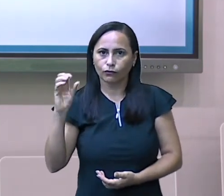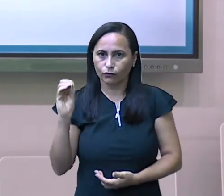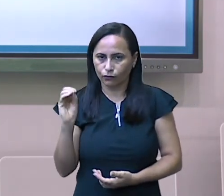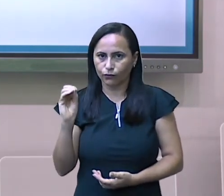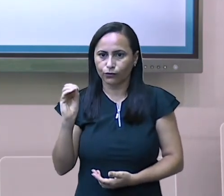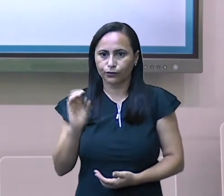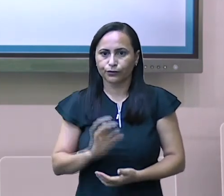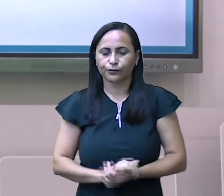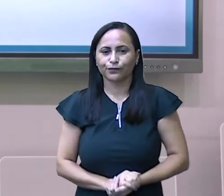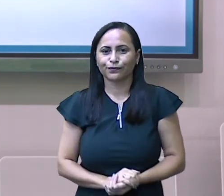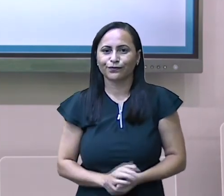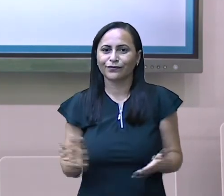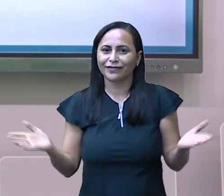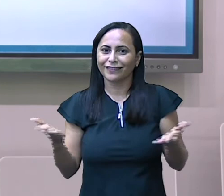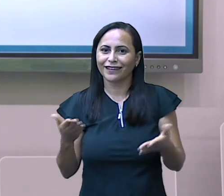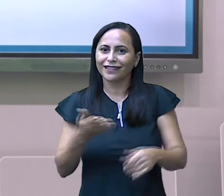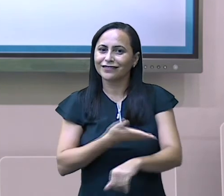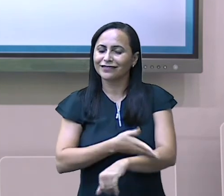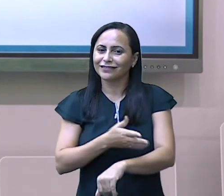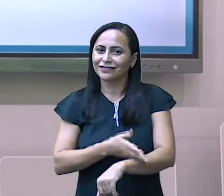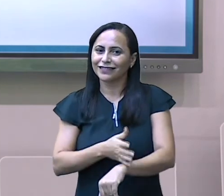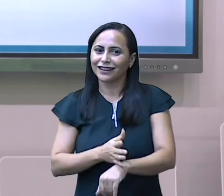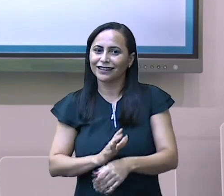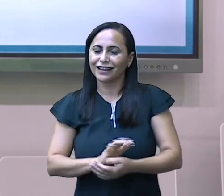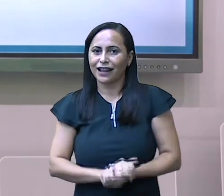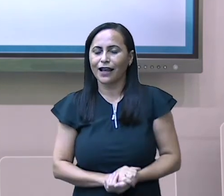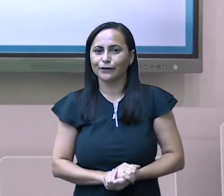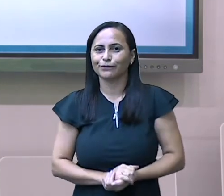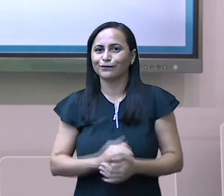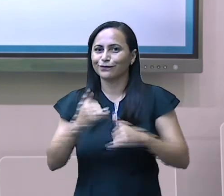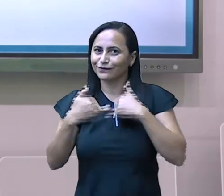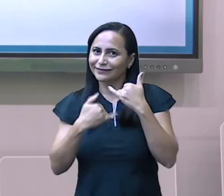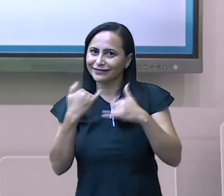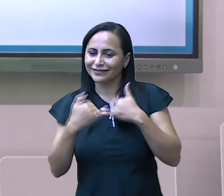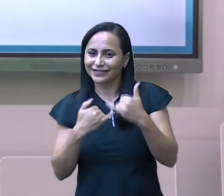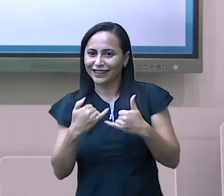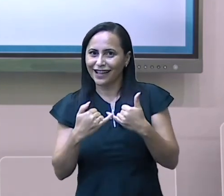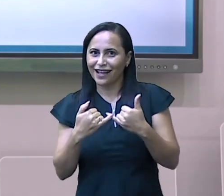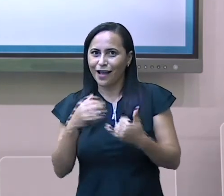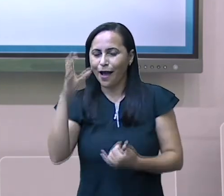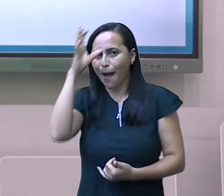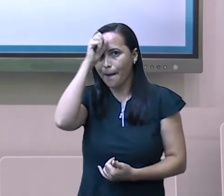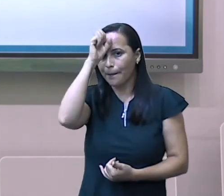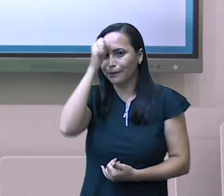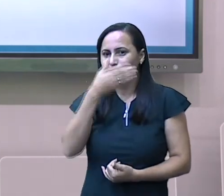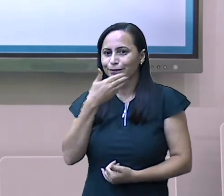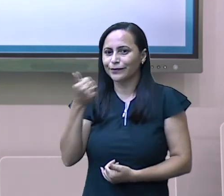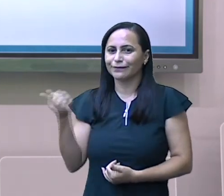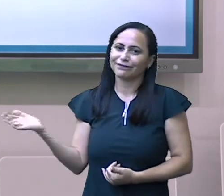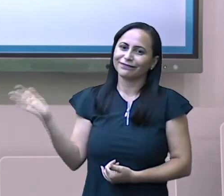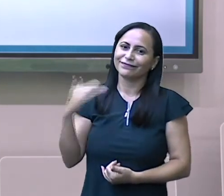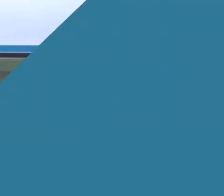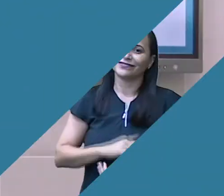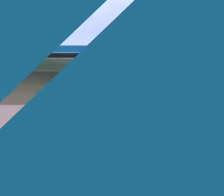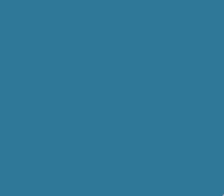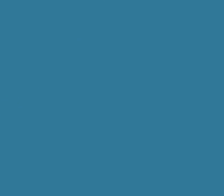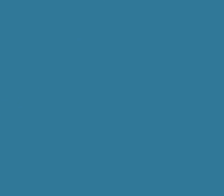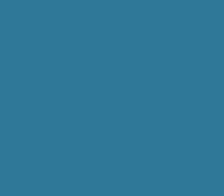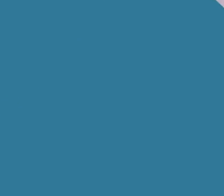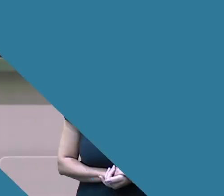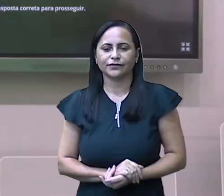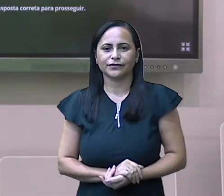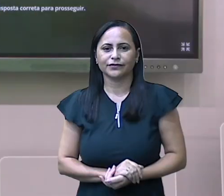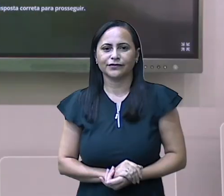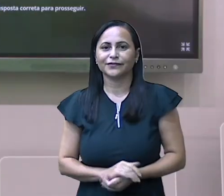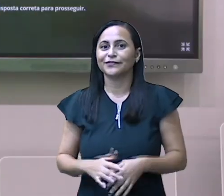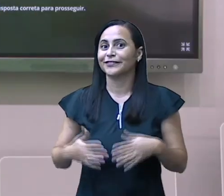Agora, nós iremos praticar rapidamente com o nosso jogo para consolidar a sua aprendizagem. Vem comigo.